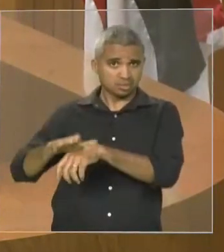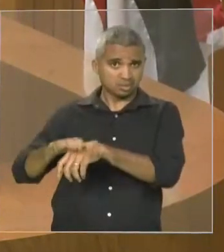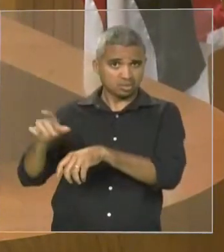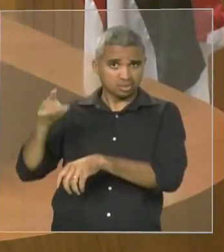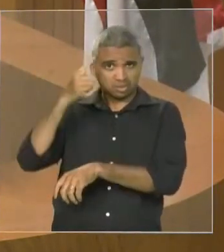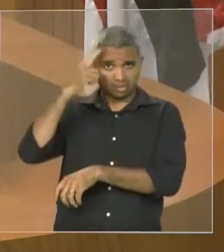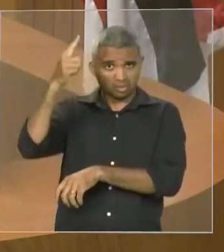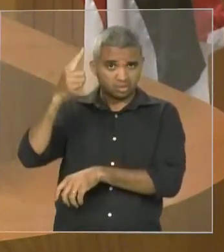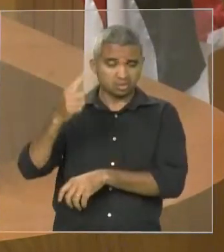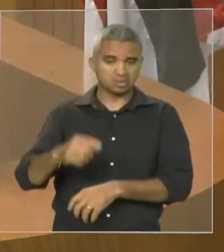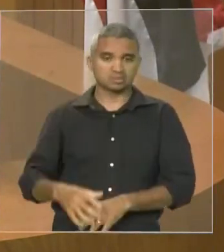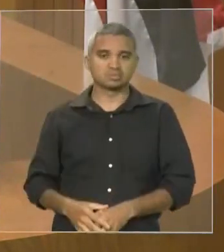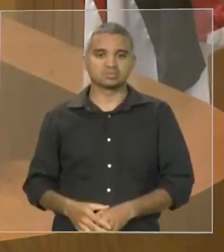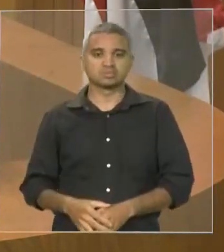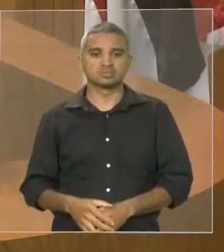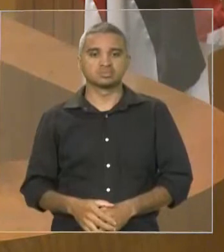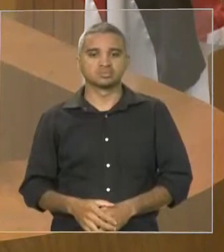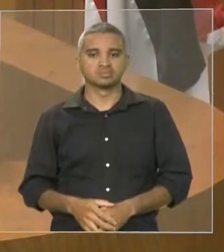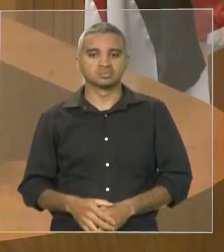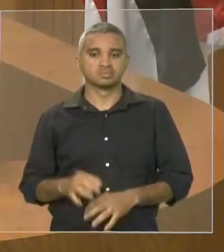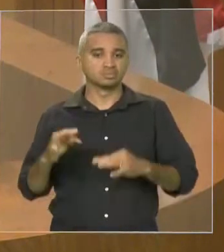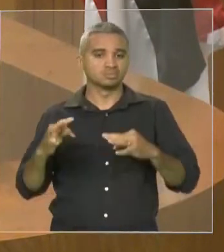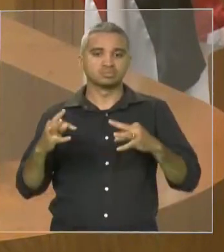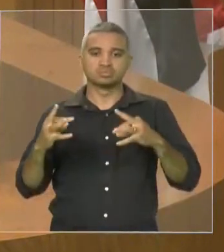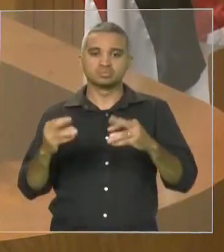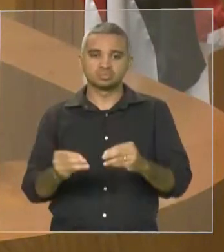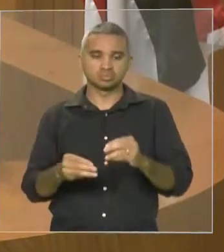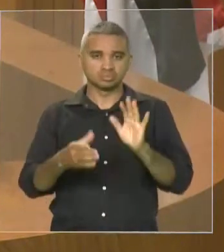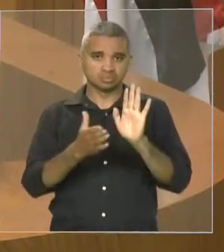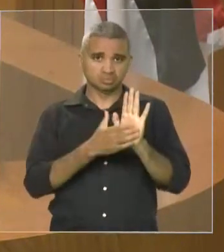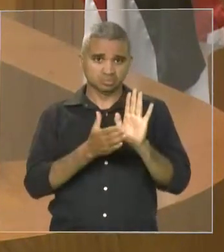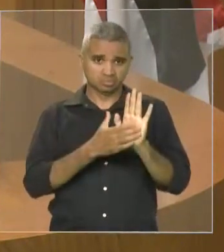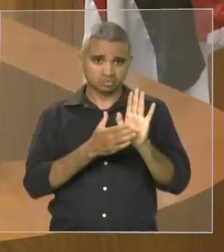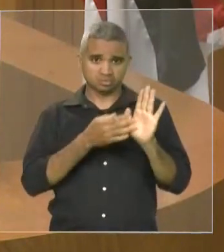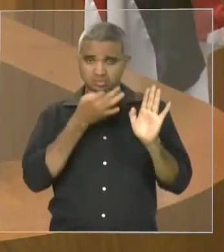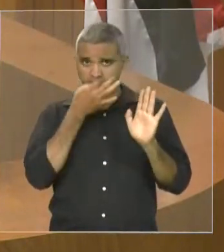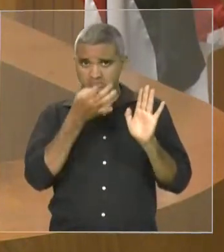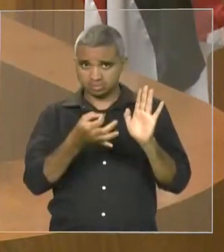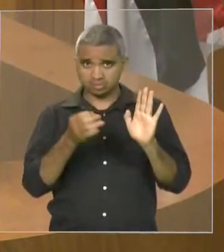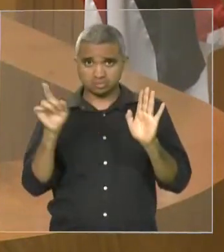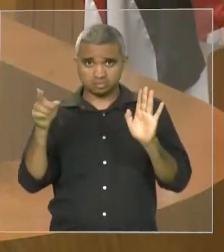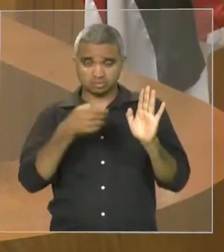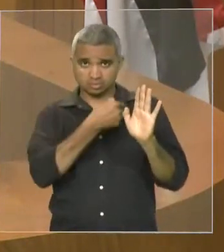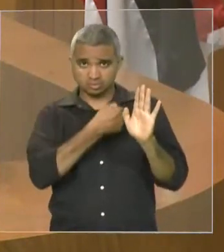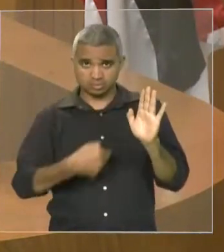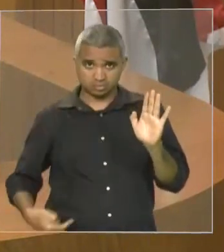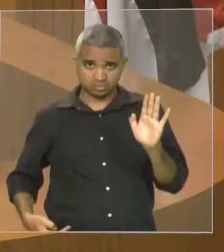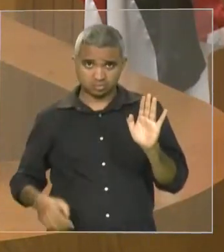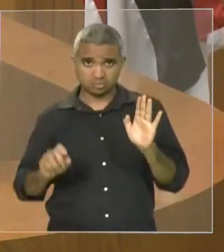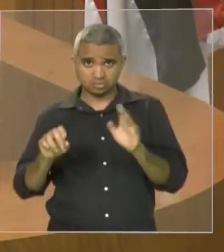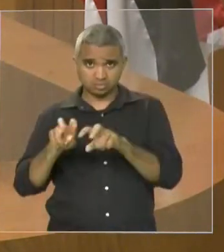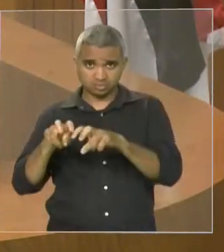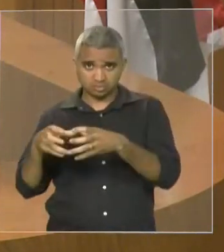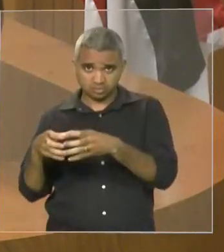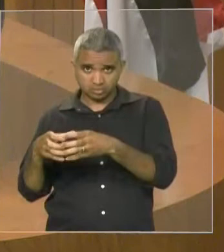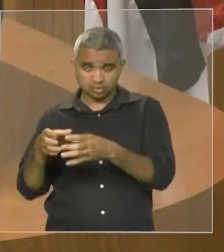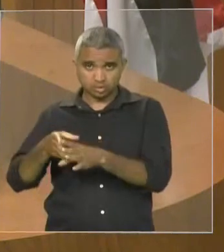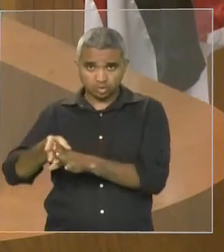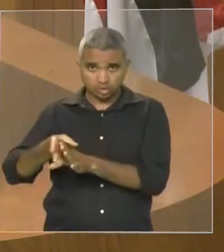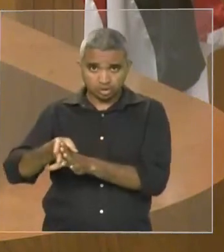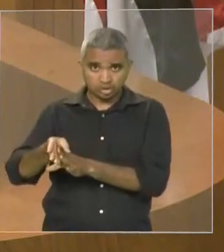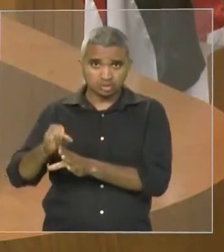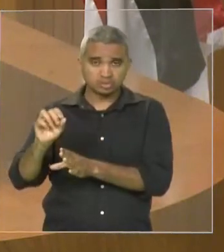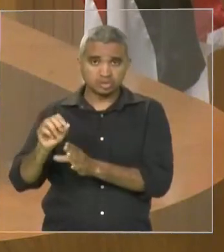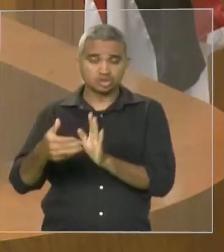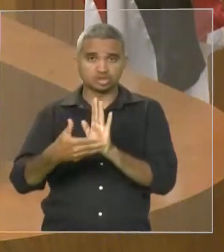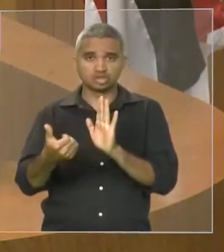veja todas as propostas de formação de conselho que vêm com a assinatura do governador Flávio Dino. Ele simplesmente retira